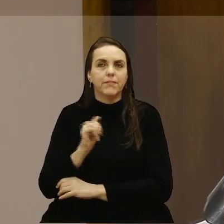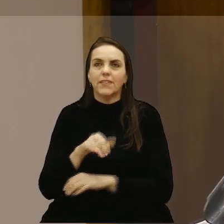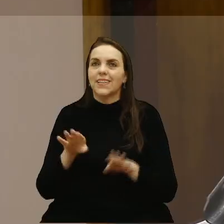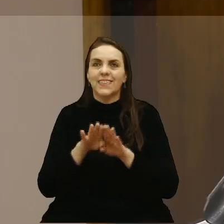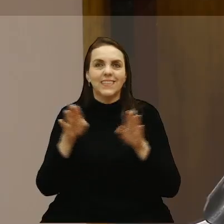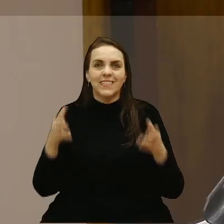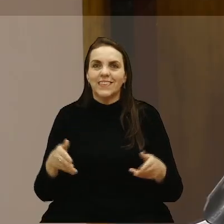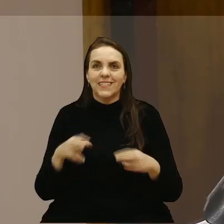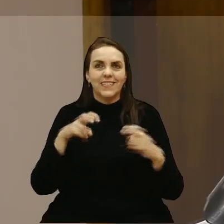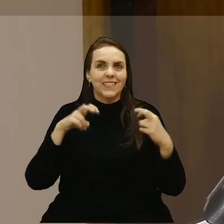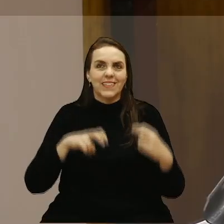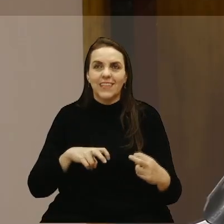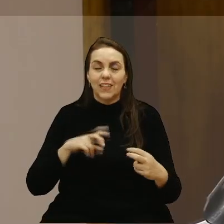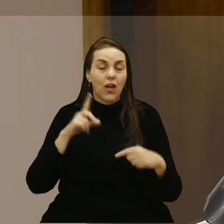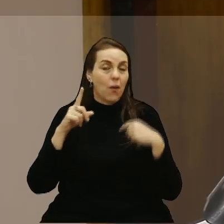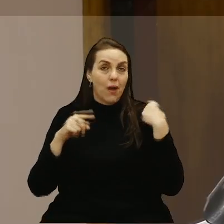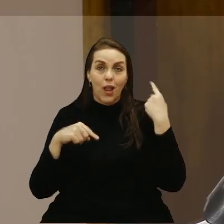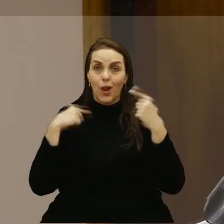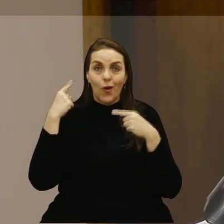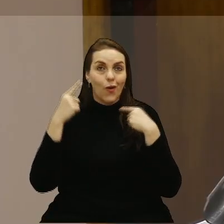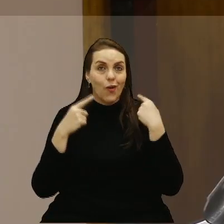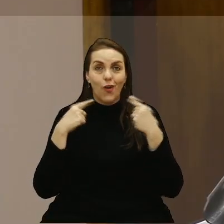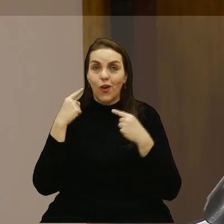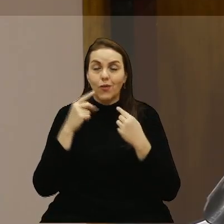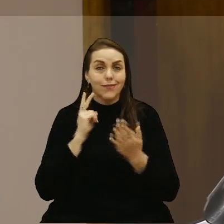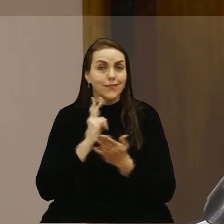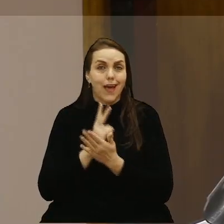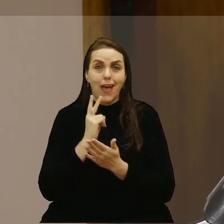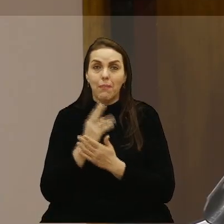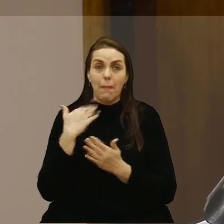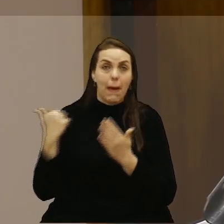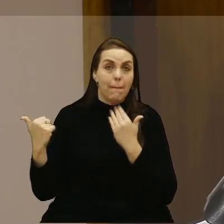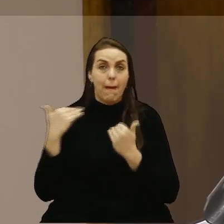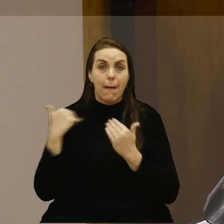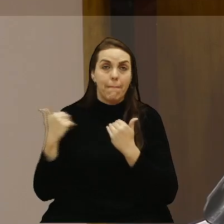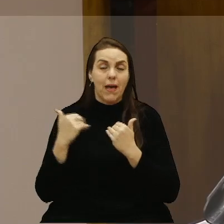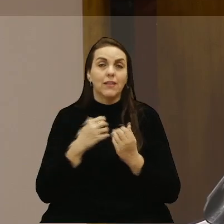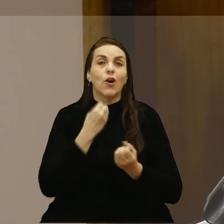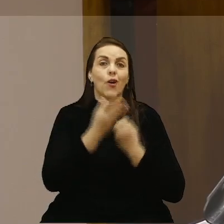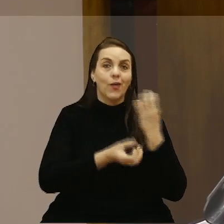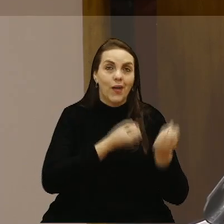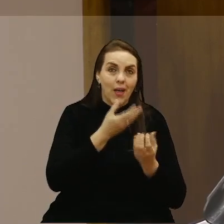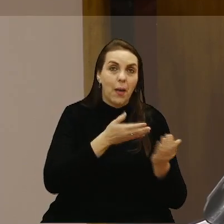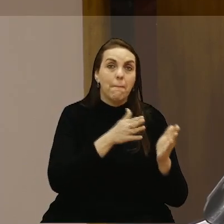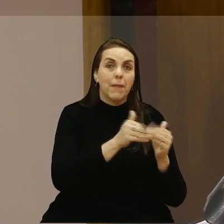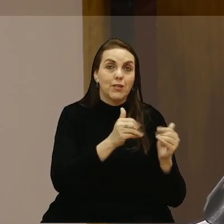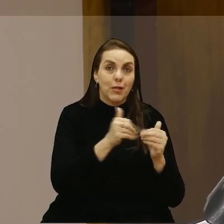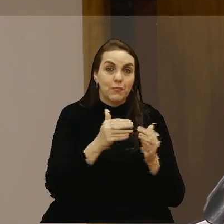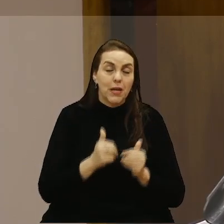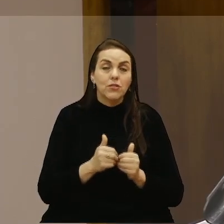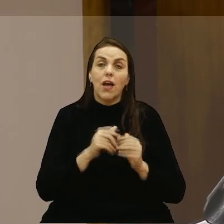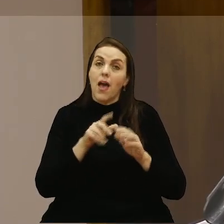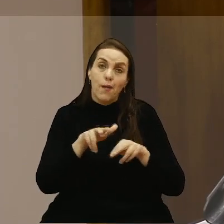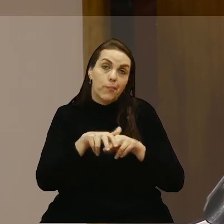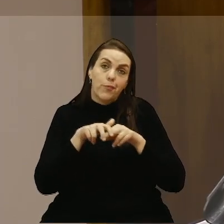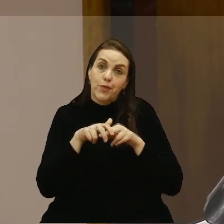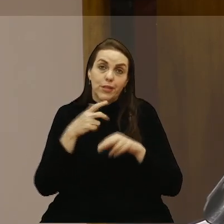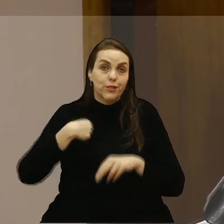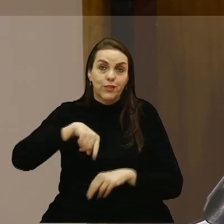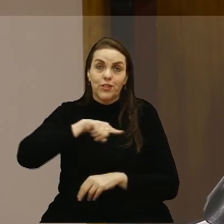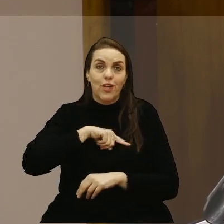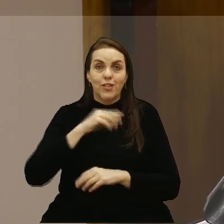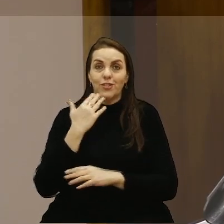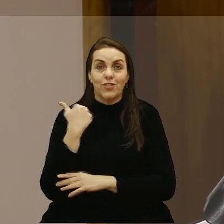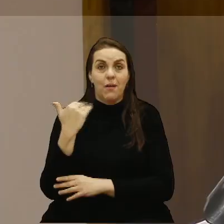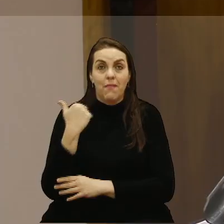a gente é uma loucura. É uma loucura que a gente vive aqui. Mas é muito bom, é para isso que fomos chamados e que bom que a gente está